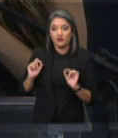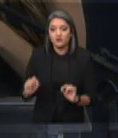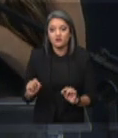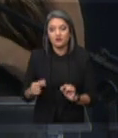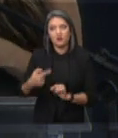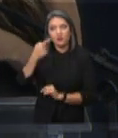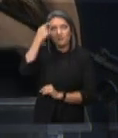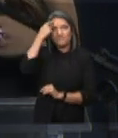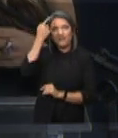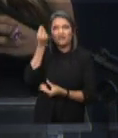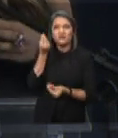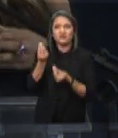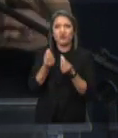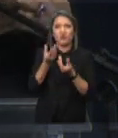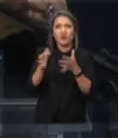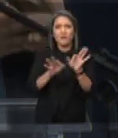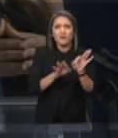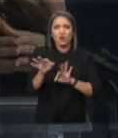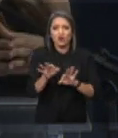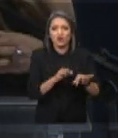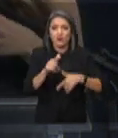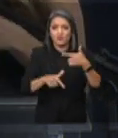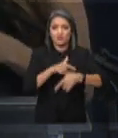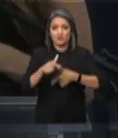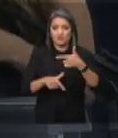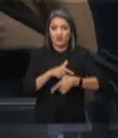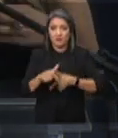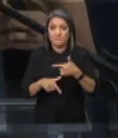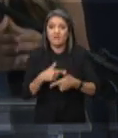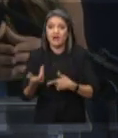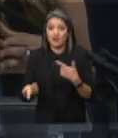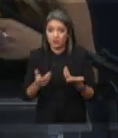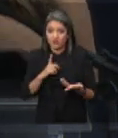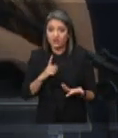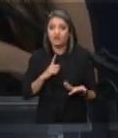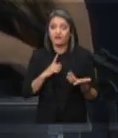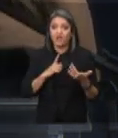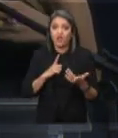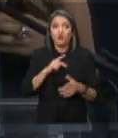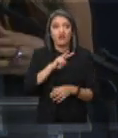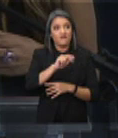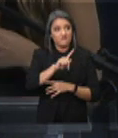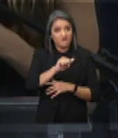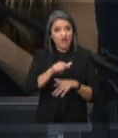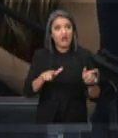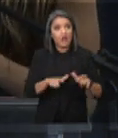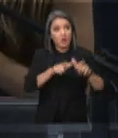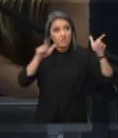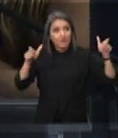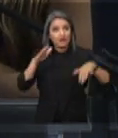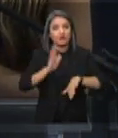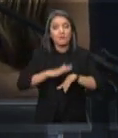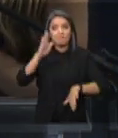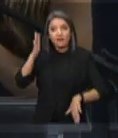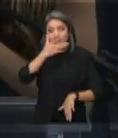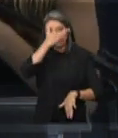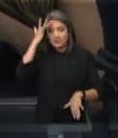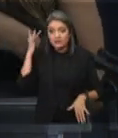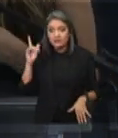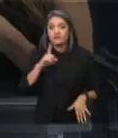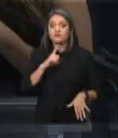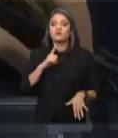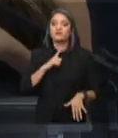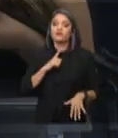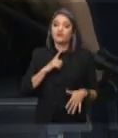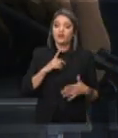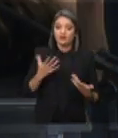pense em programas de operação trabalho como pote que amplia a vaga que ampie o programa para que esses indivíduos que se